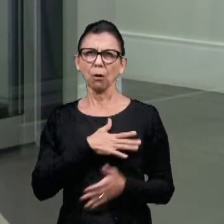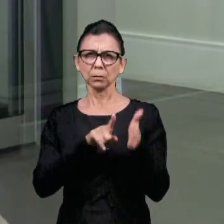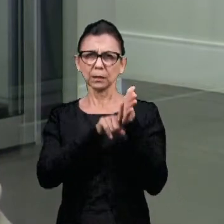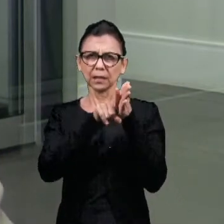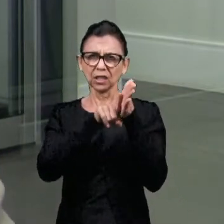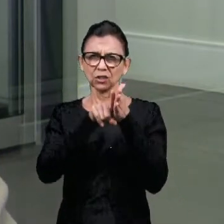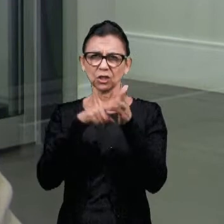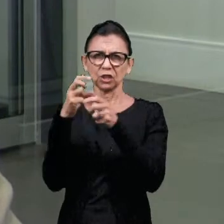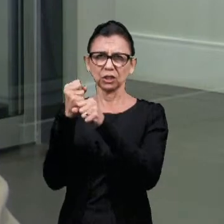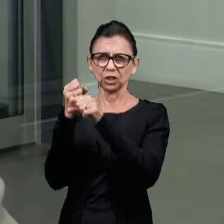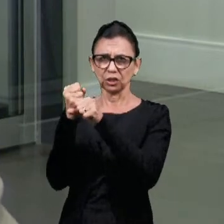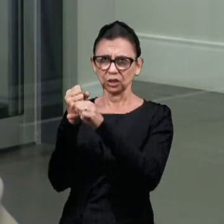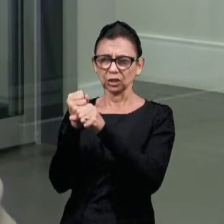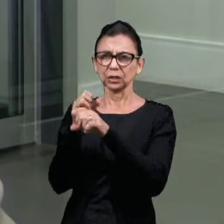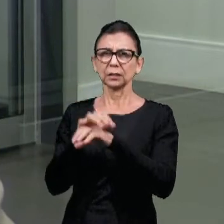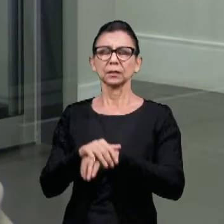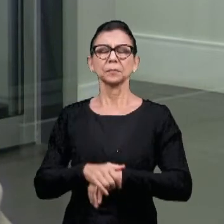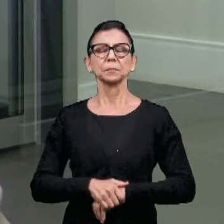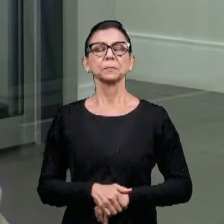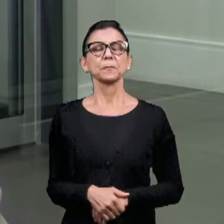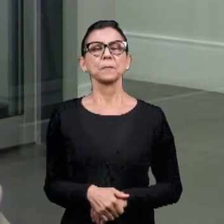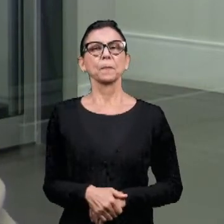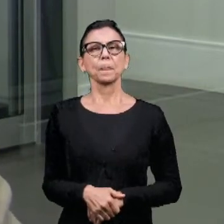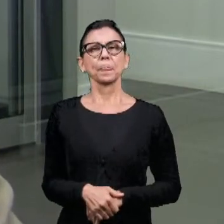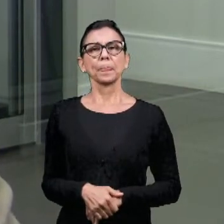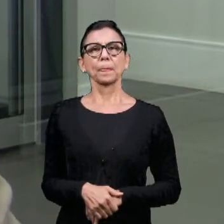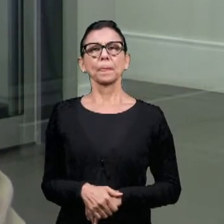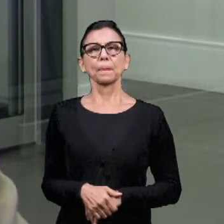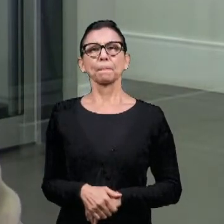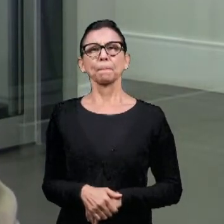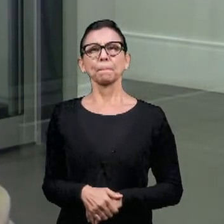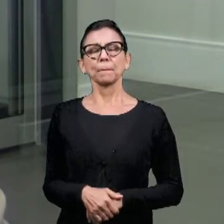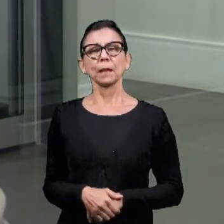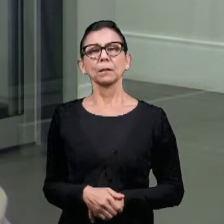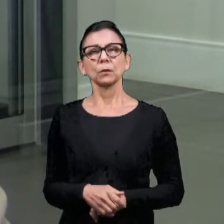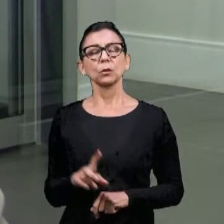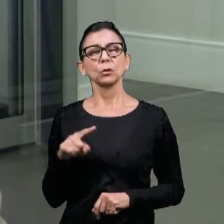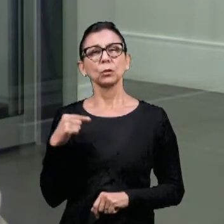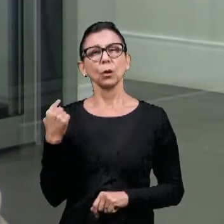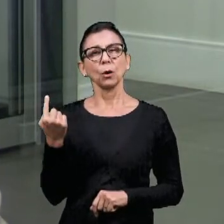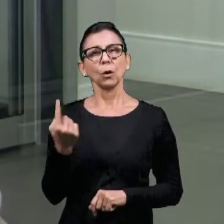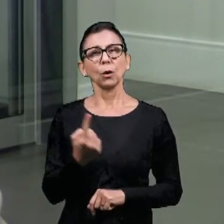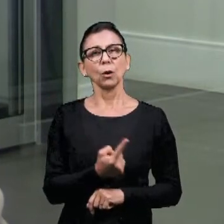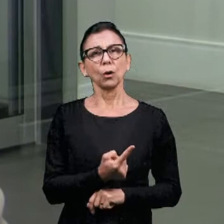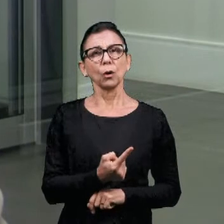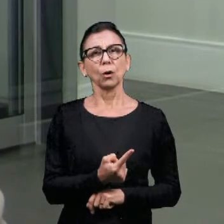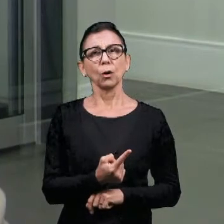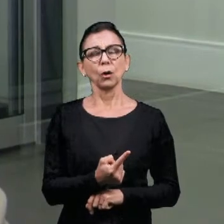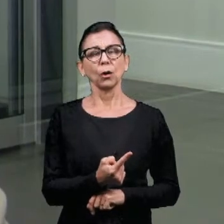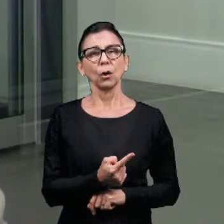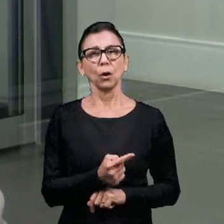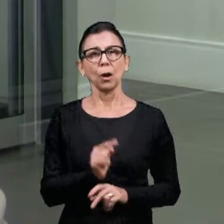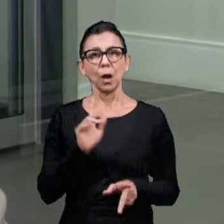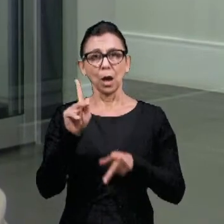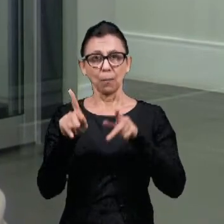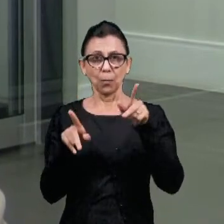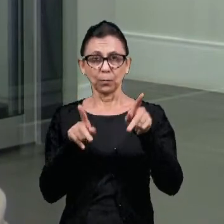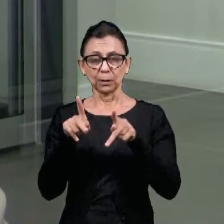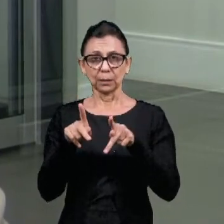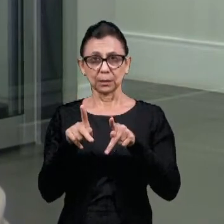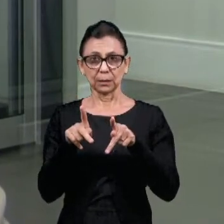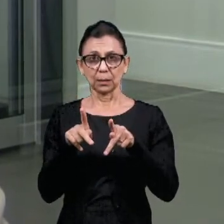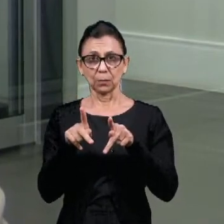as estatísticas. Nós chegamos a quase 4% da população de